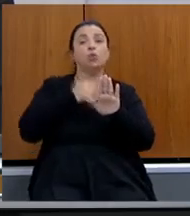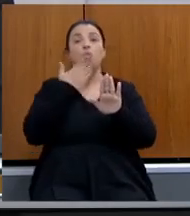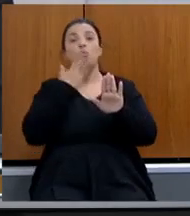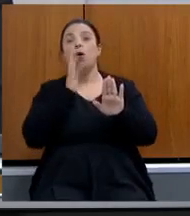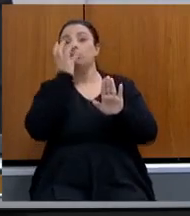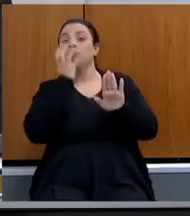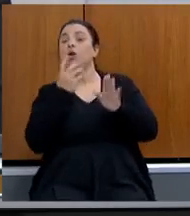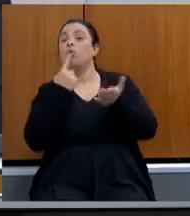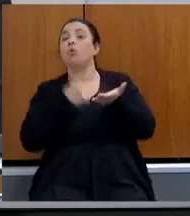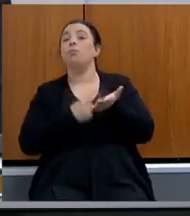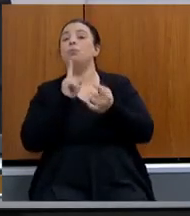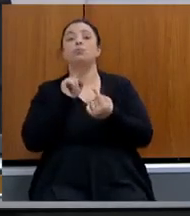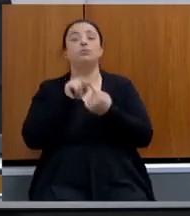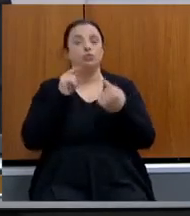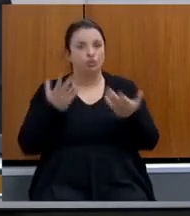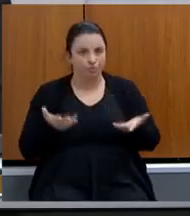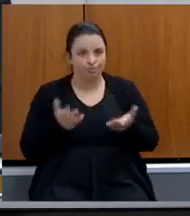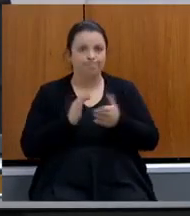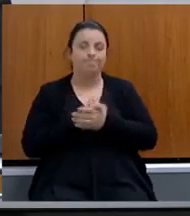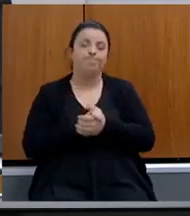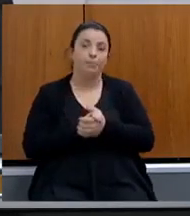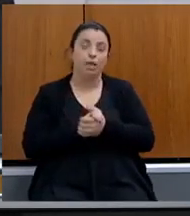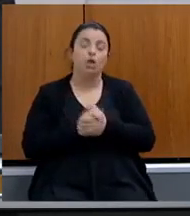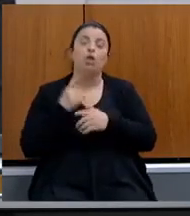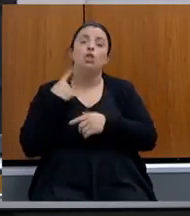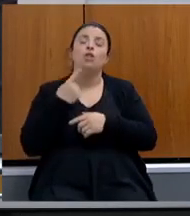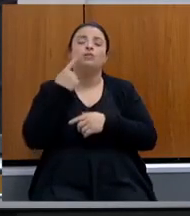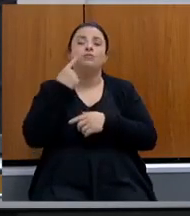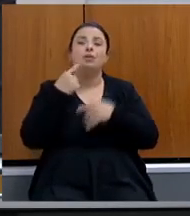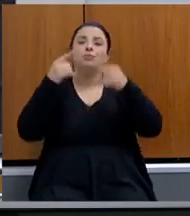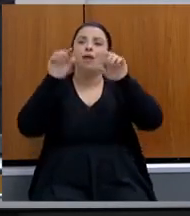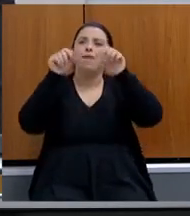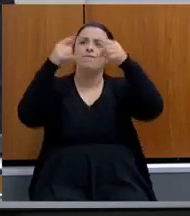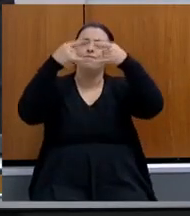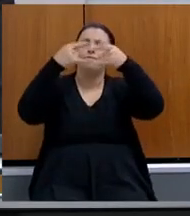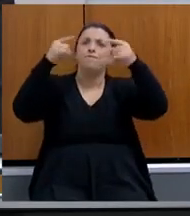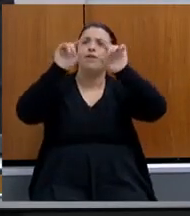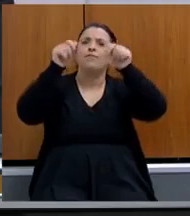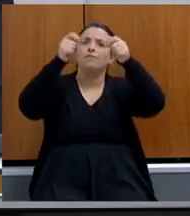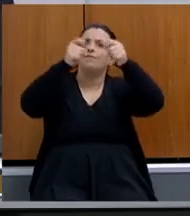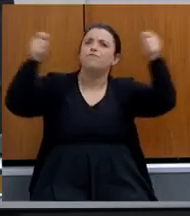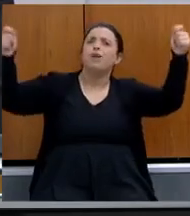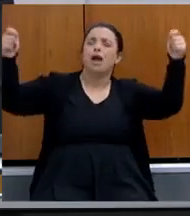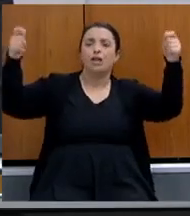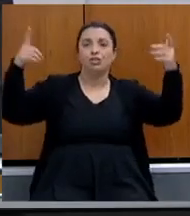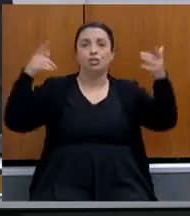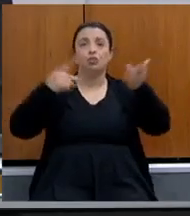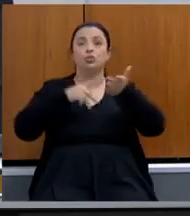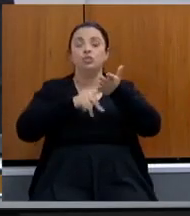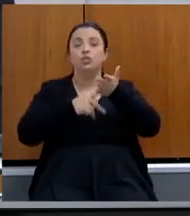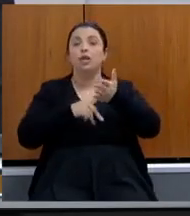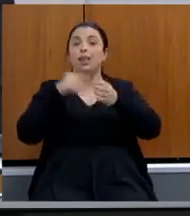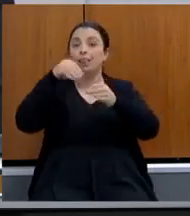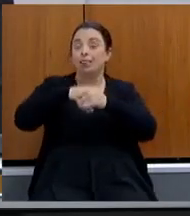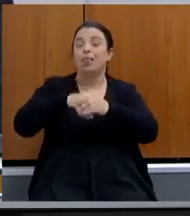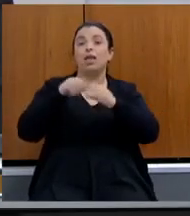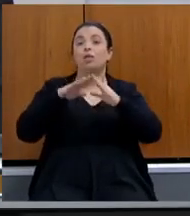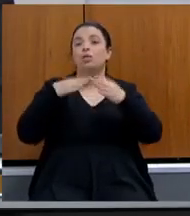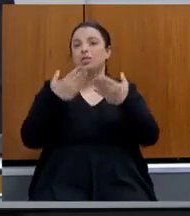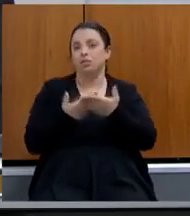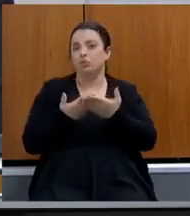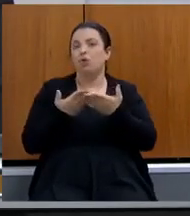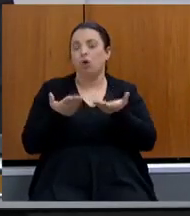a gente viu faixas e sindicatos nas próprias dentro da própria escolas que ele saiba também qual que